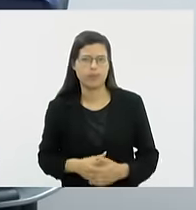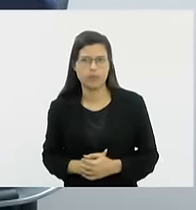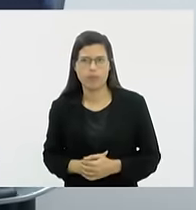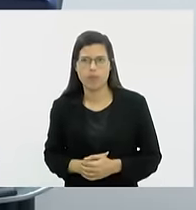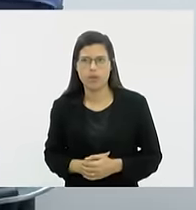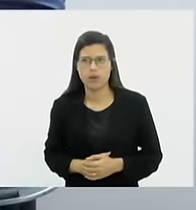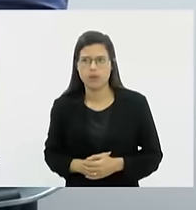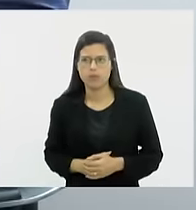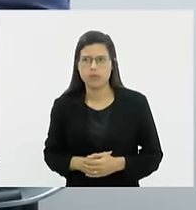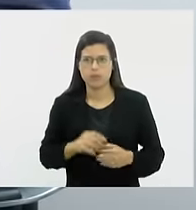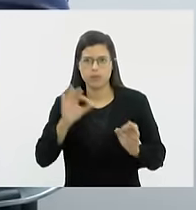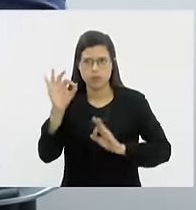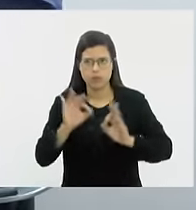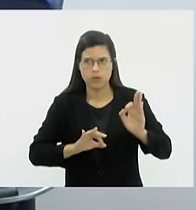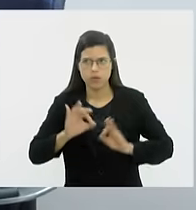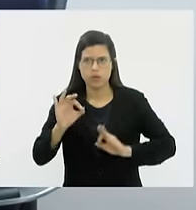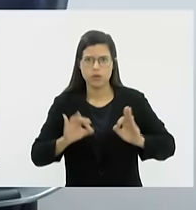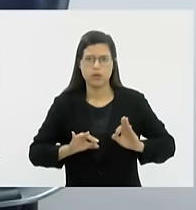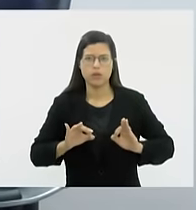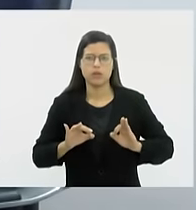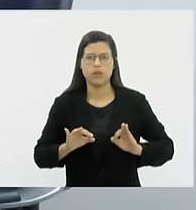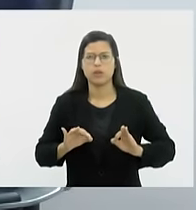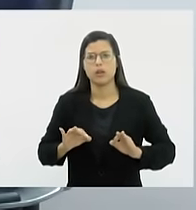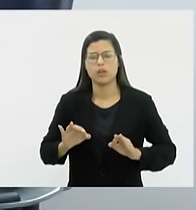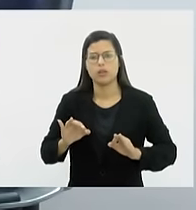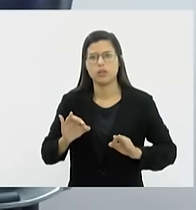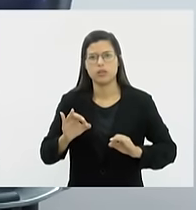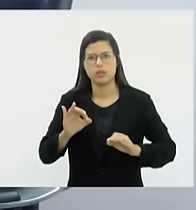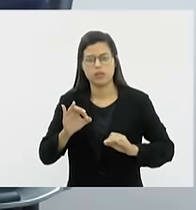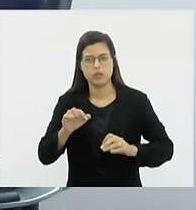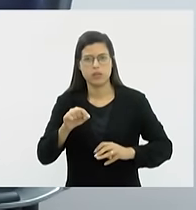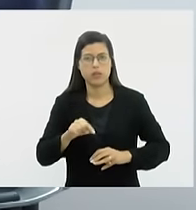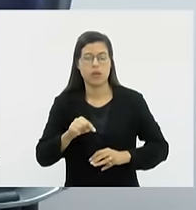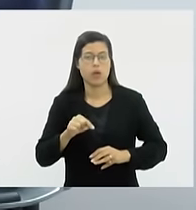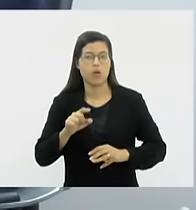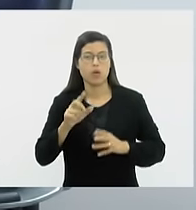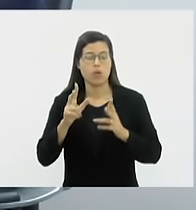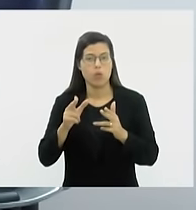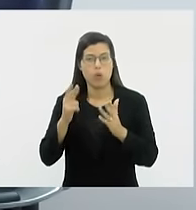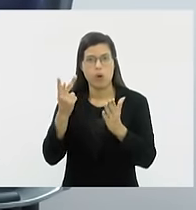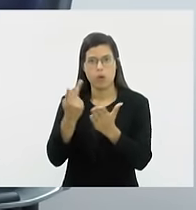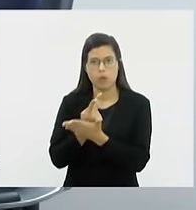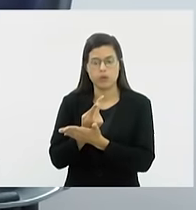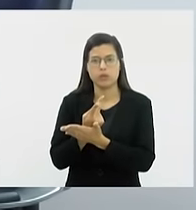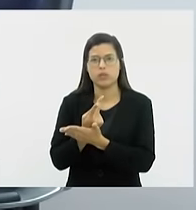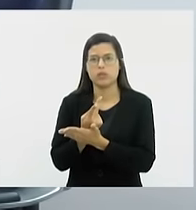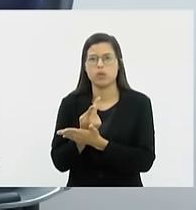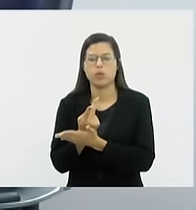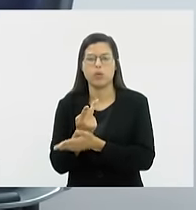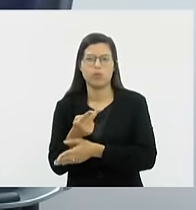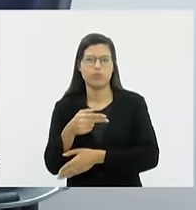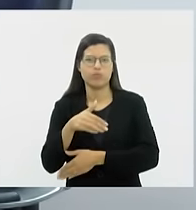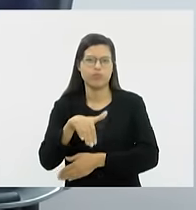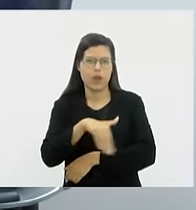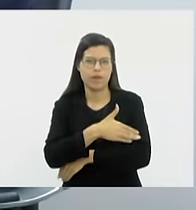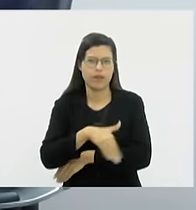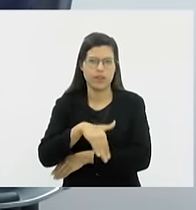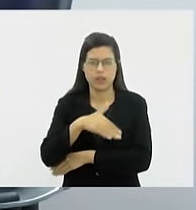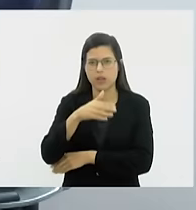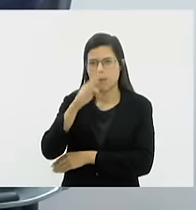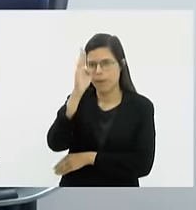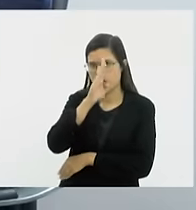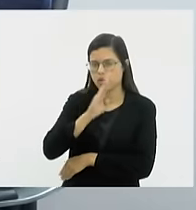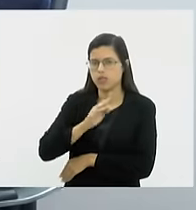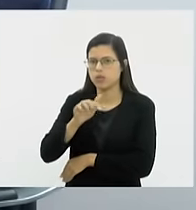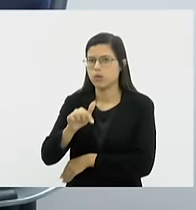monta um aparato para infernizar a vida das pessoas, como o que aconteceu na Avenida Brasil, como o que aconteceu